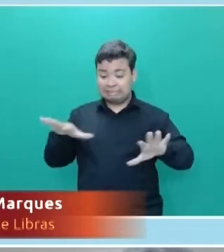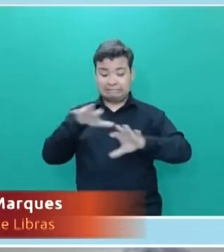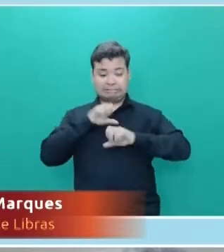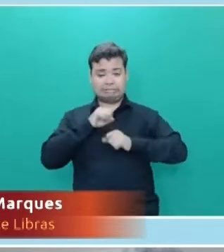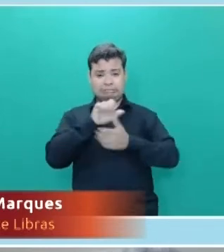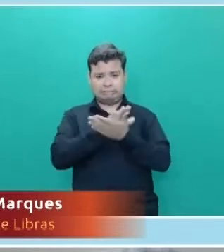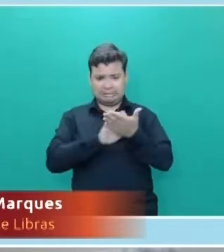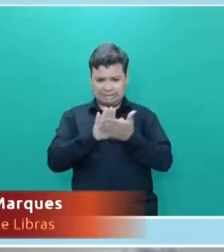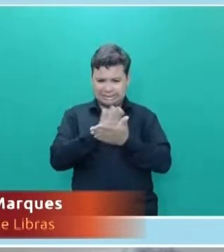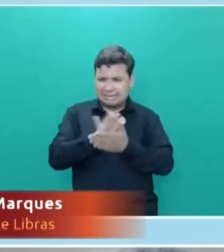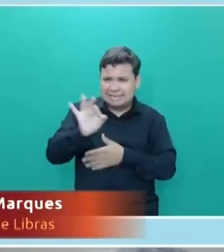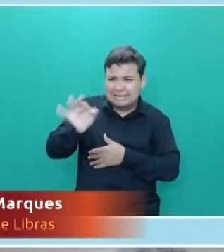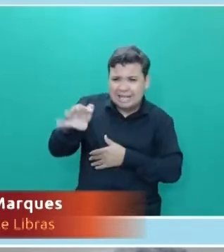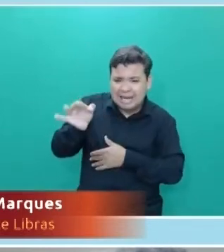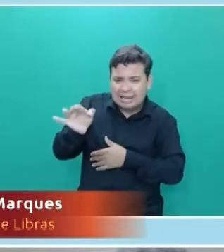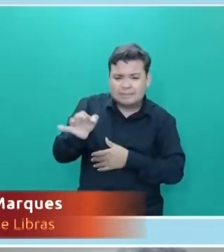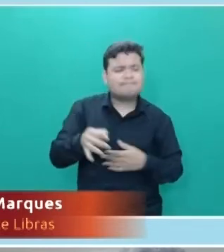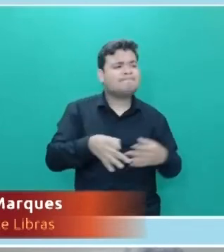menos direito, professora?